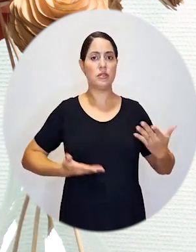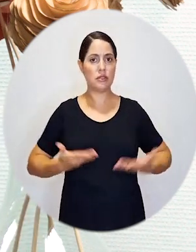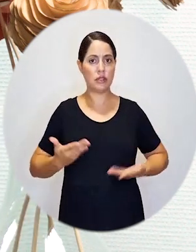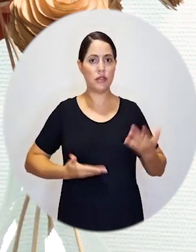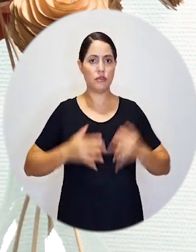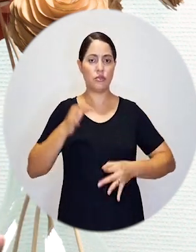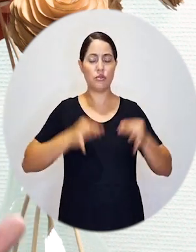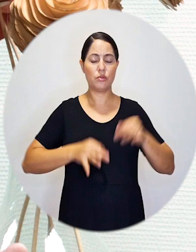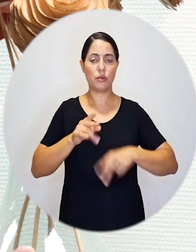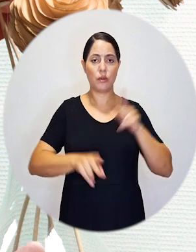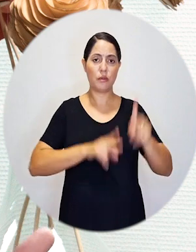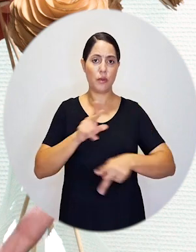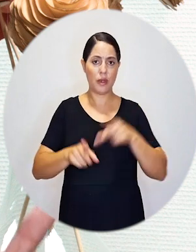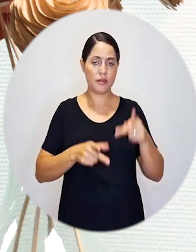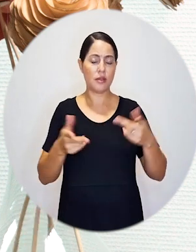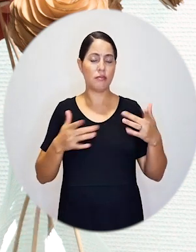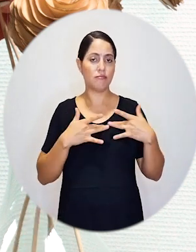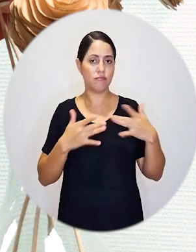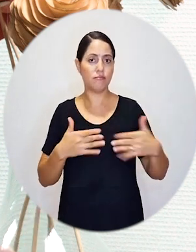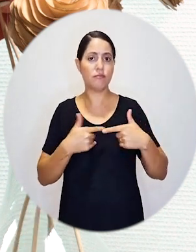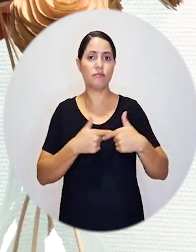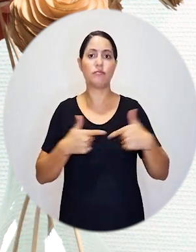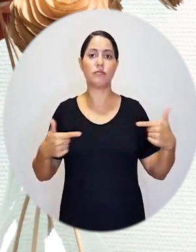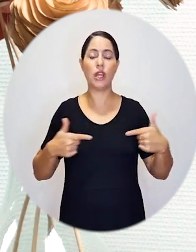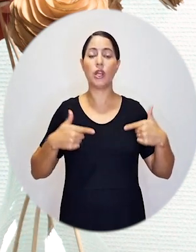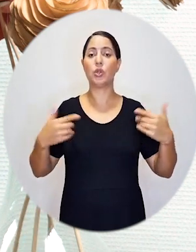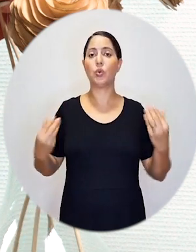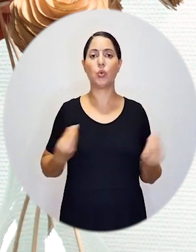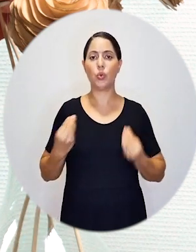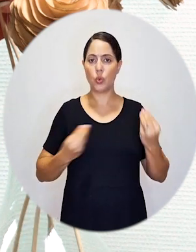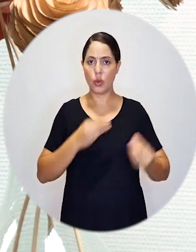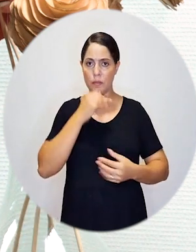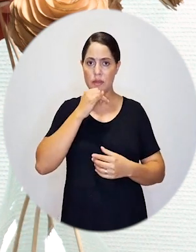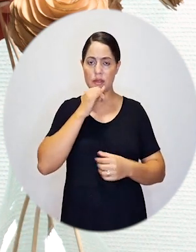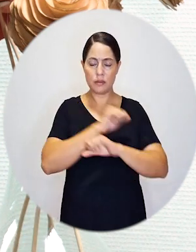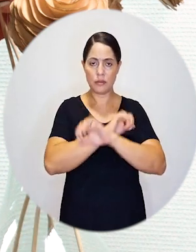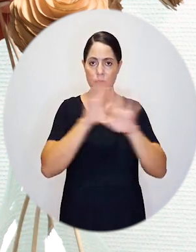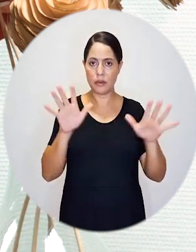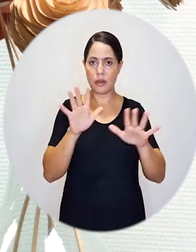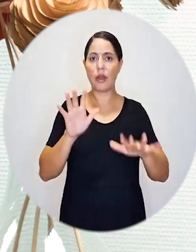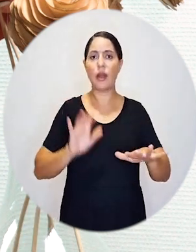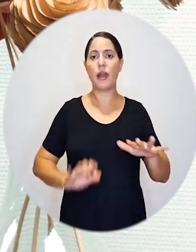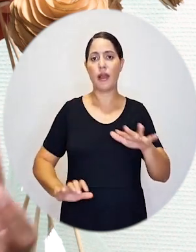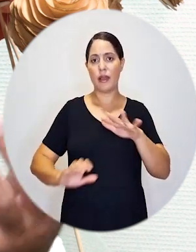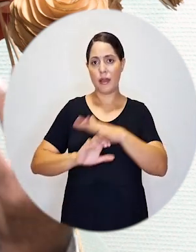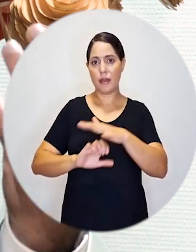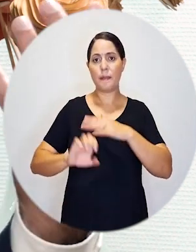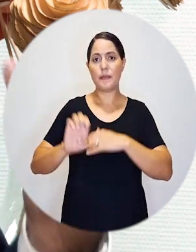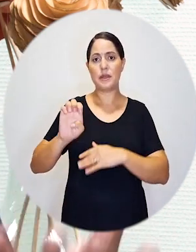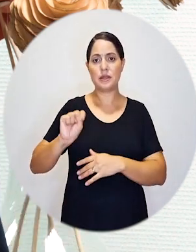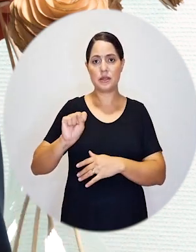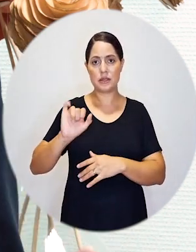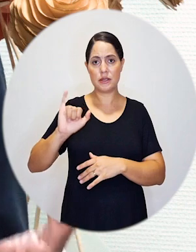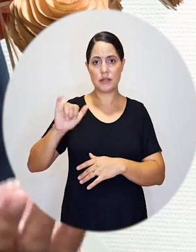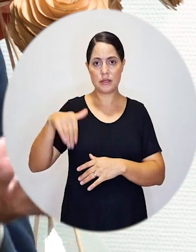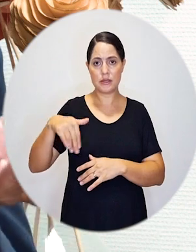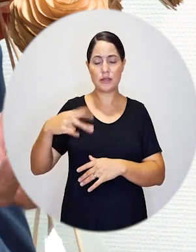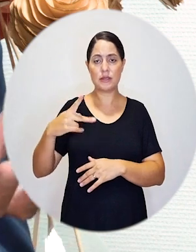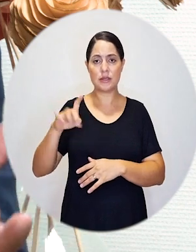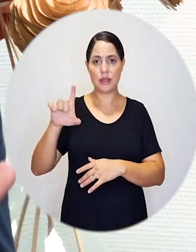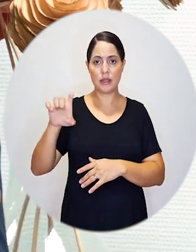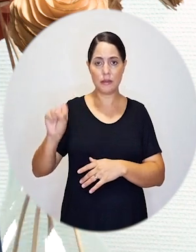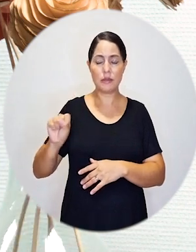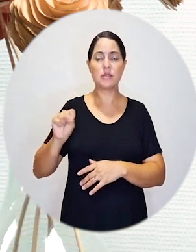população. Ou seja, a maior parte delas está ali geralmente enquadrada no simples, que é a advocacia que